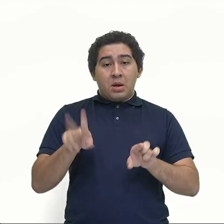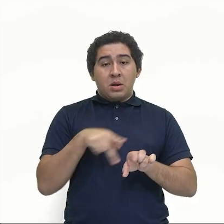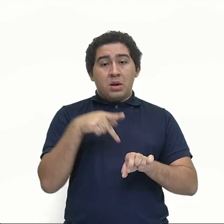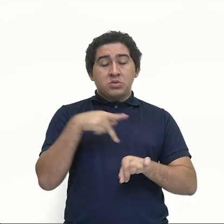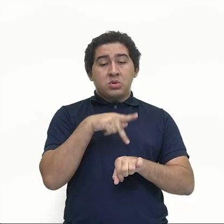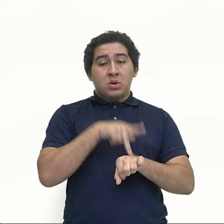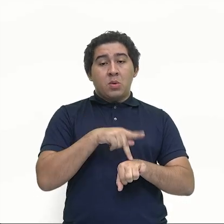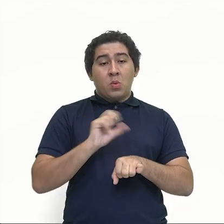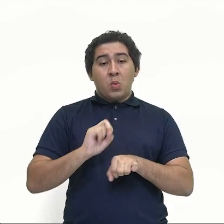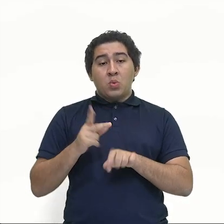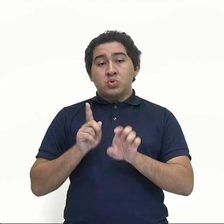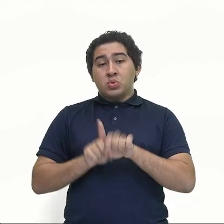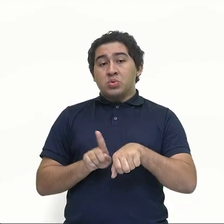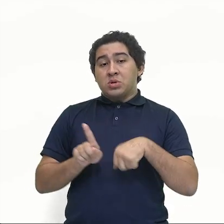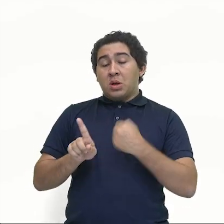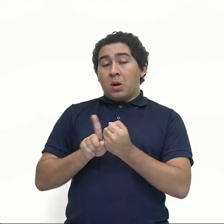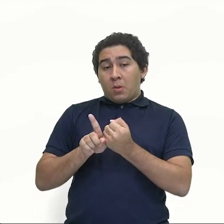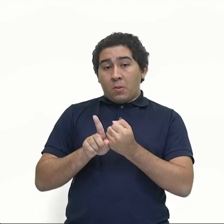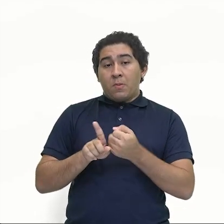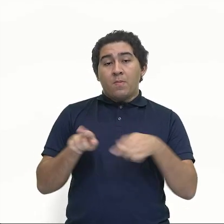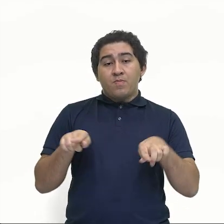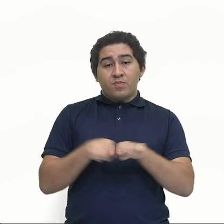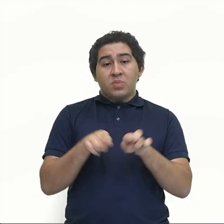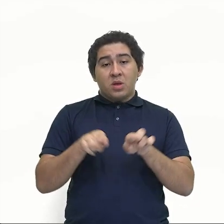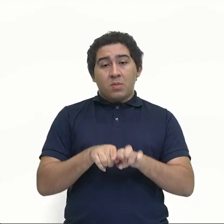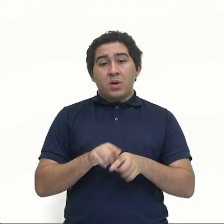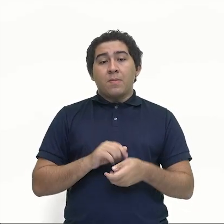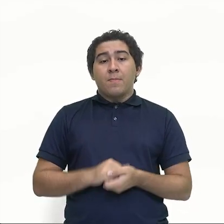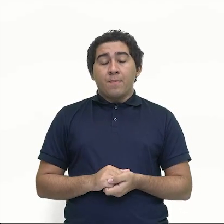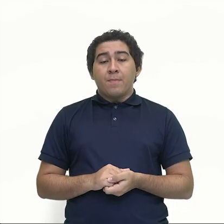de origem social,